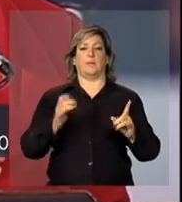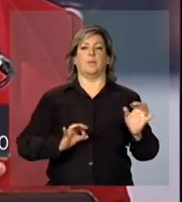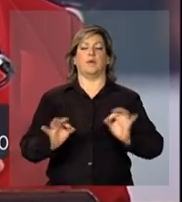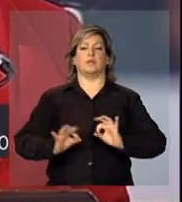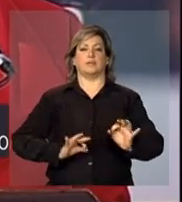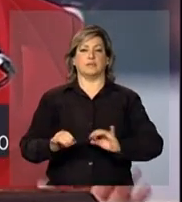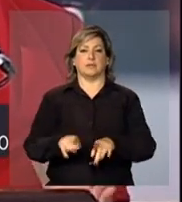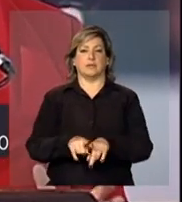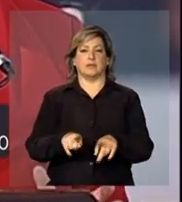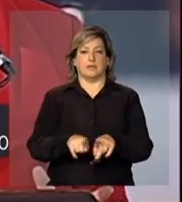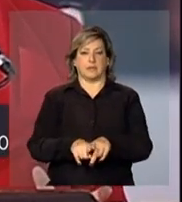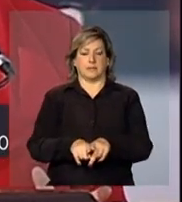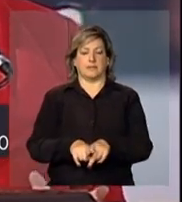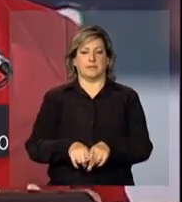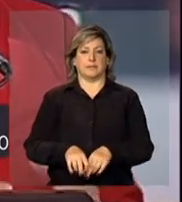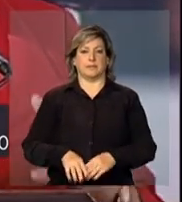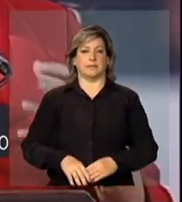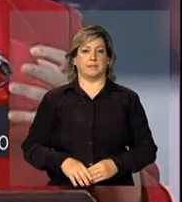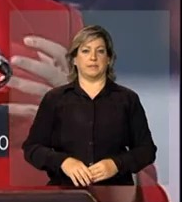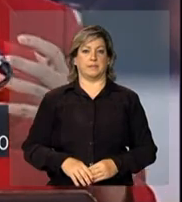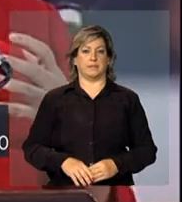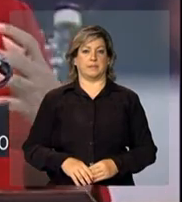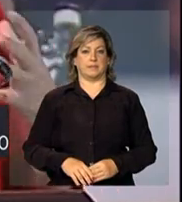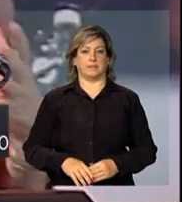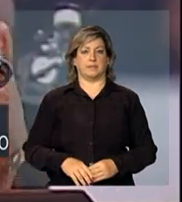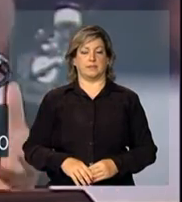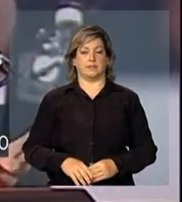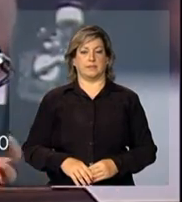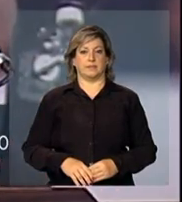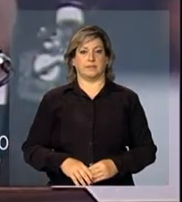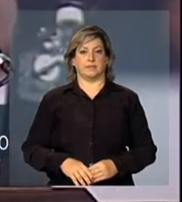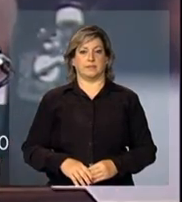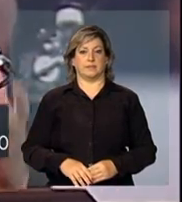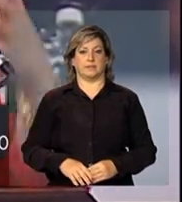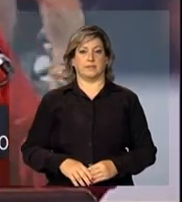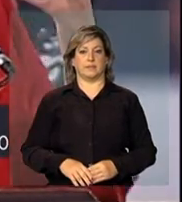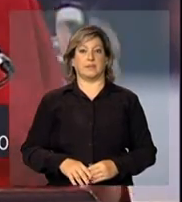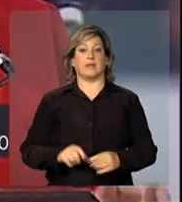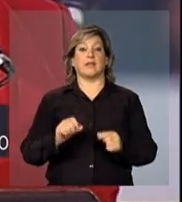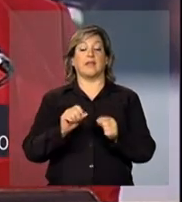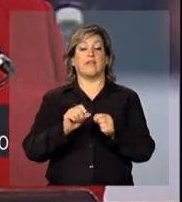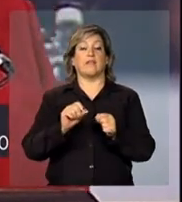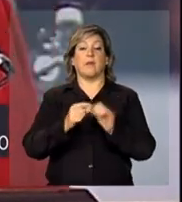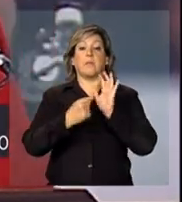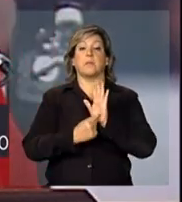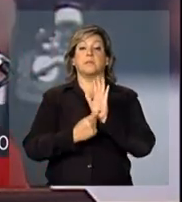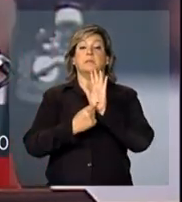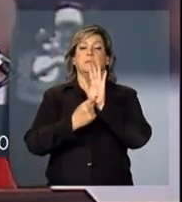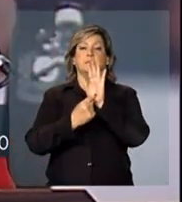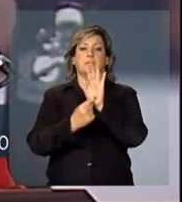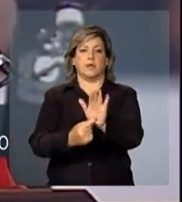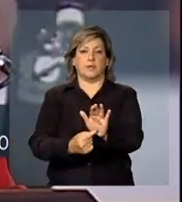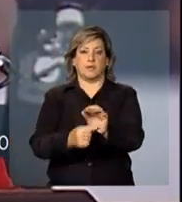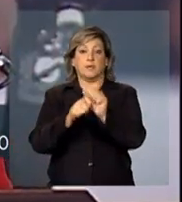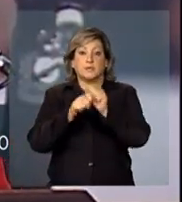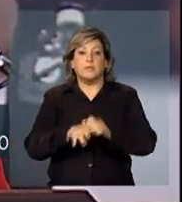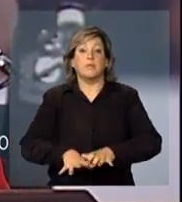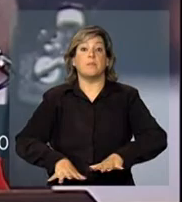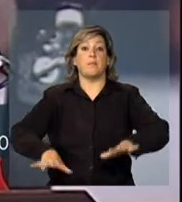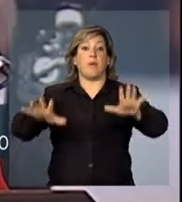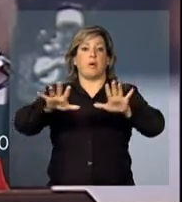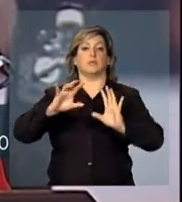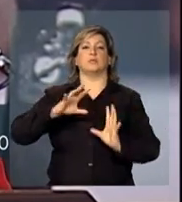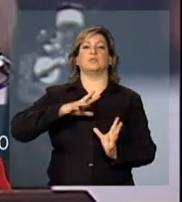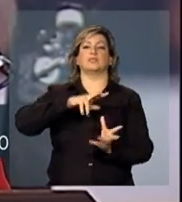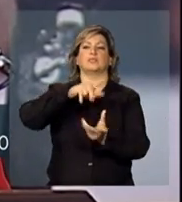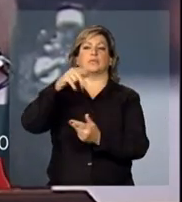também de de no sentido de emitir no sentido de projetar uma imagem do